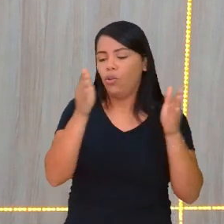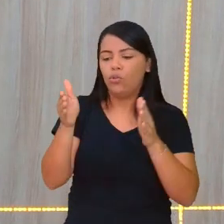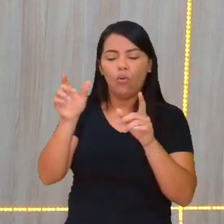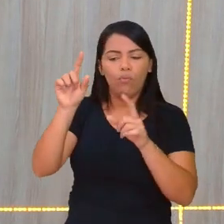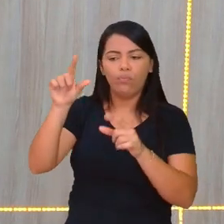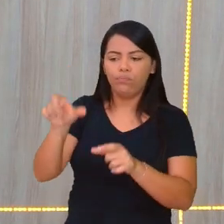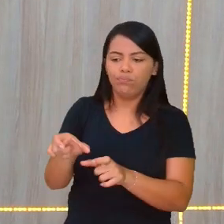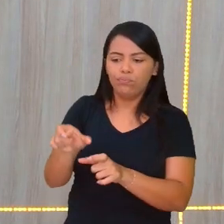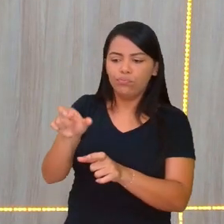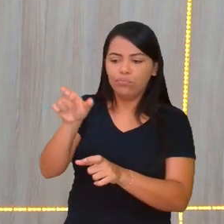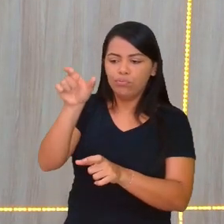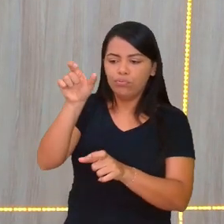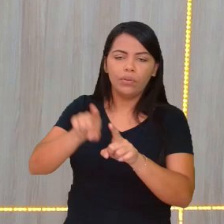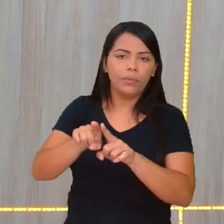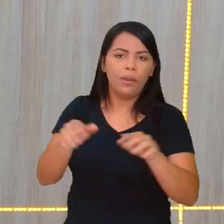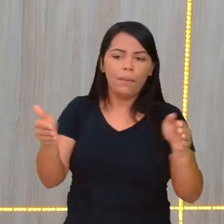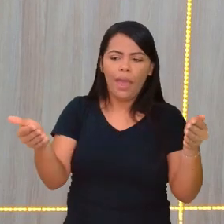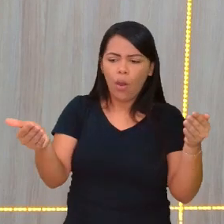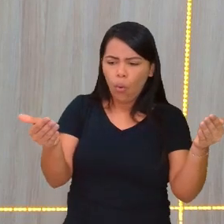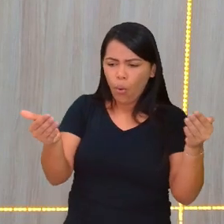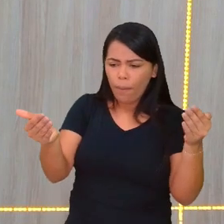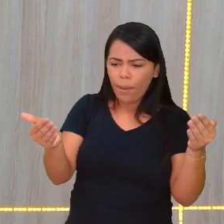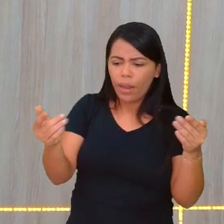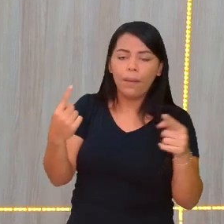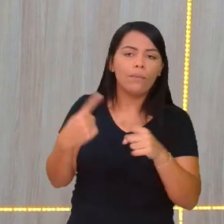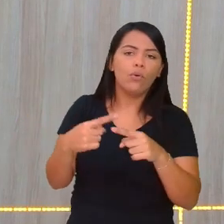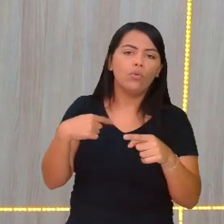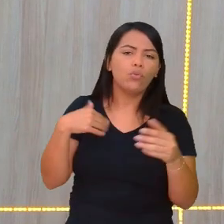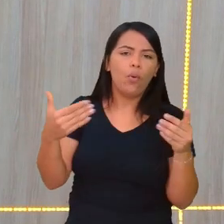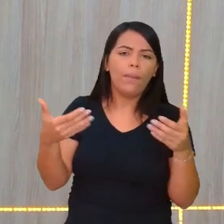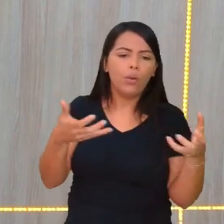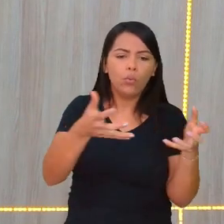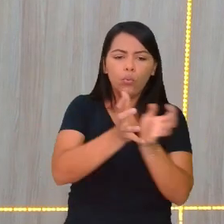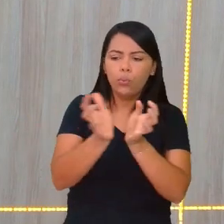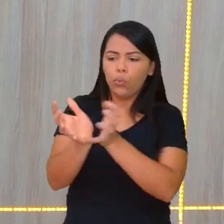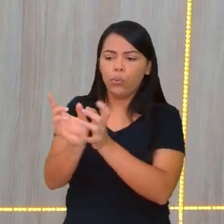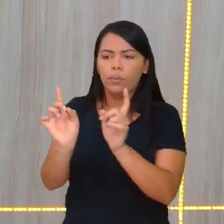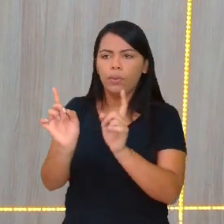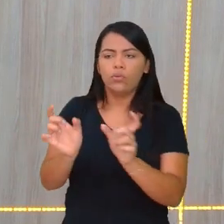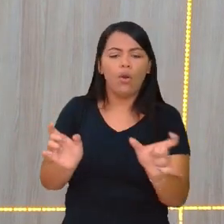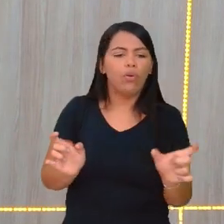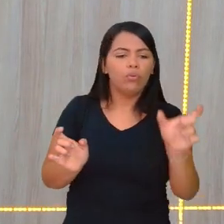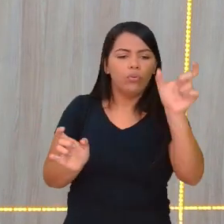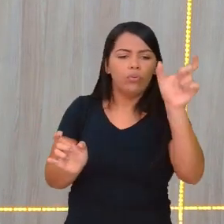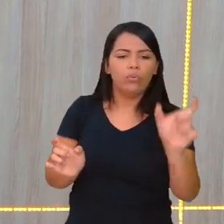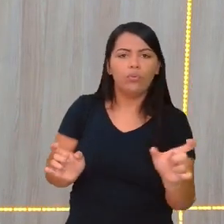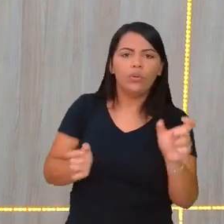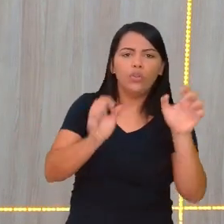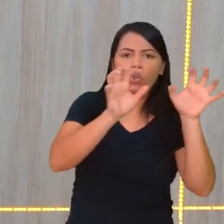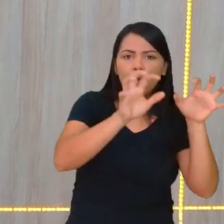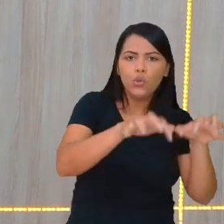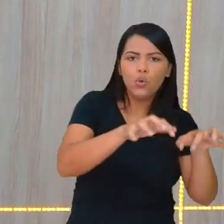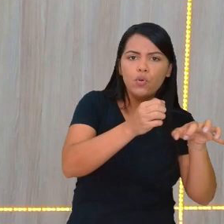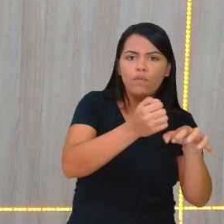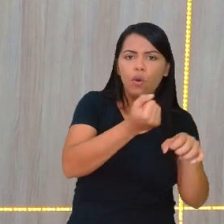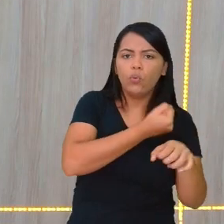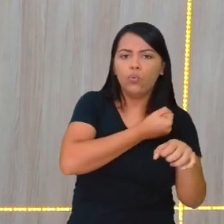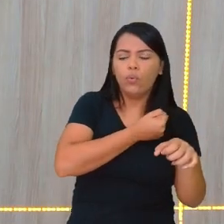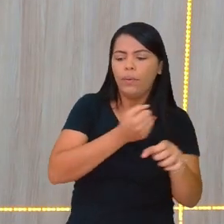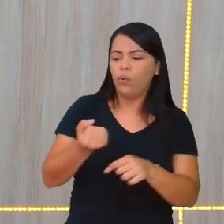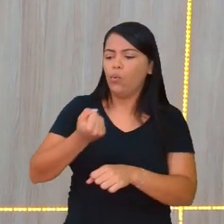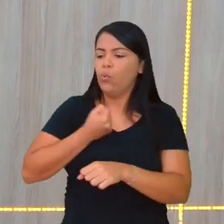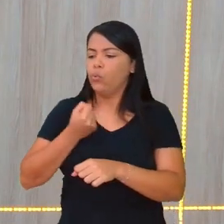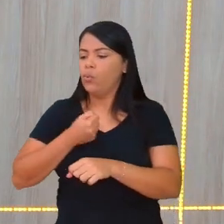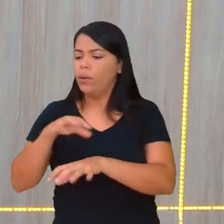Se eu comparar este... Porque, gente, eu não estou comparando o conjunto. Eu estou comparando o número de precipitações com o número